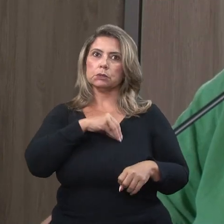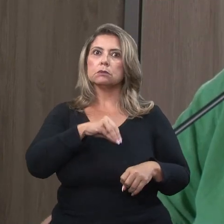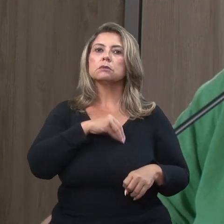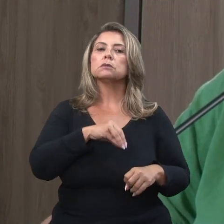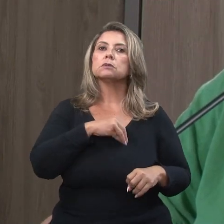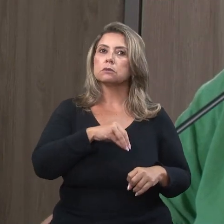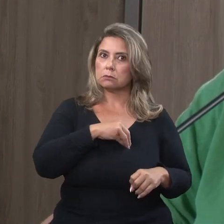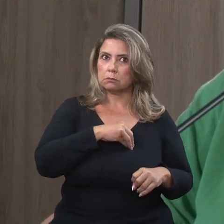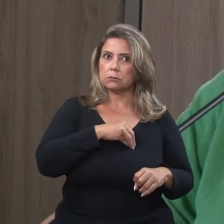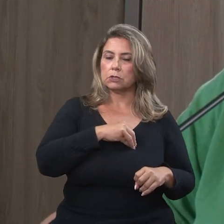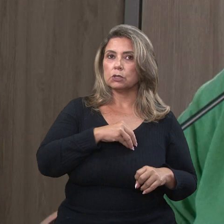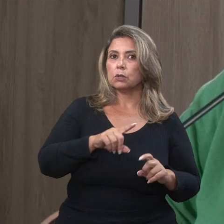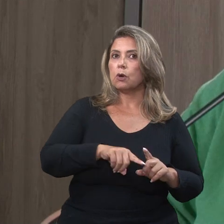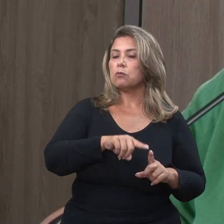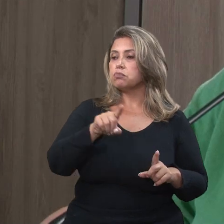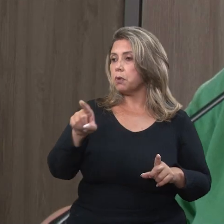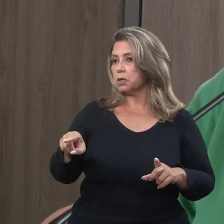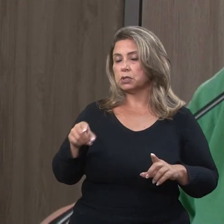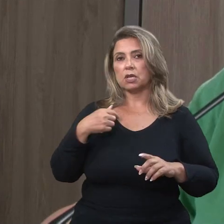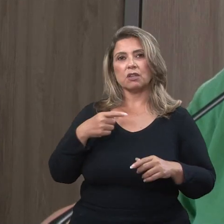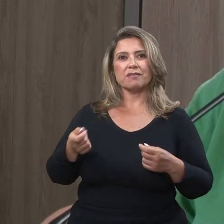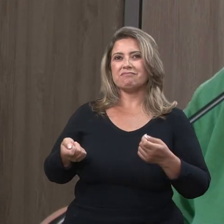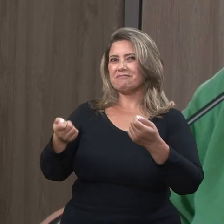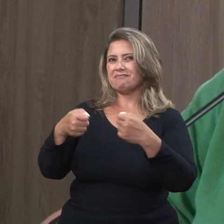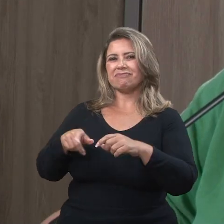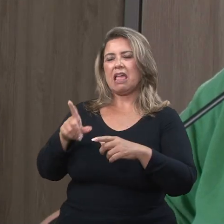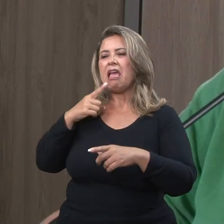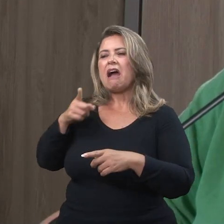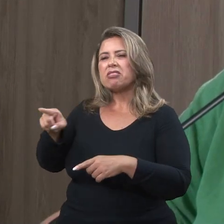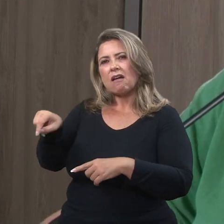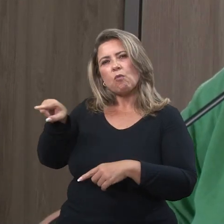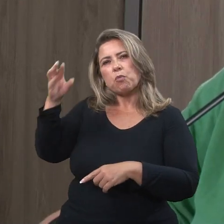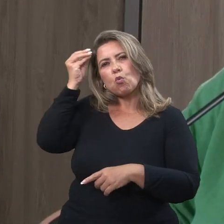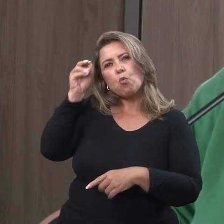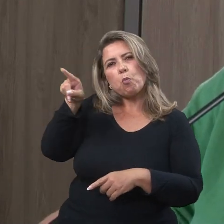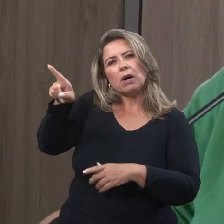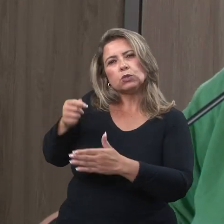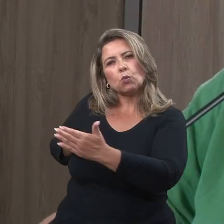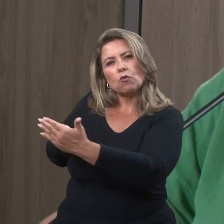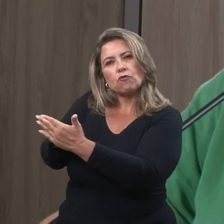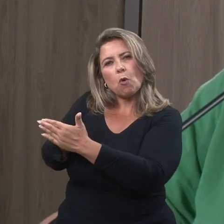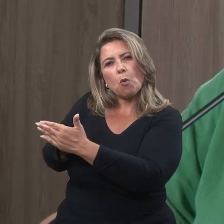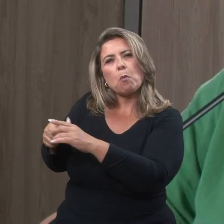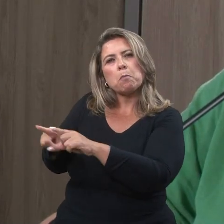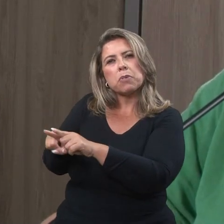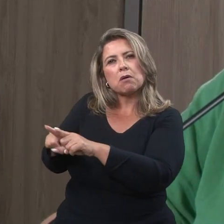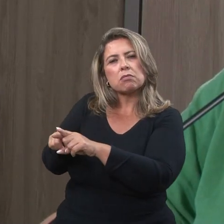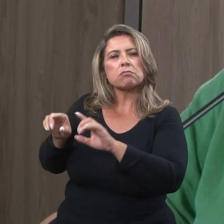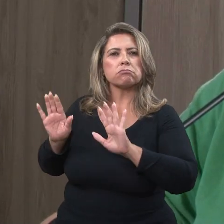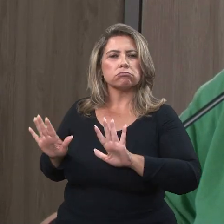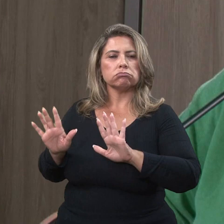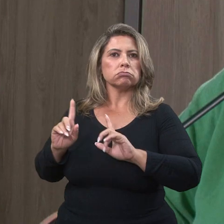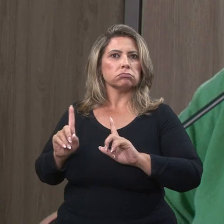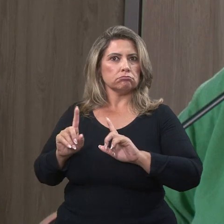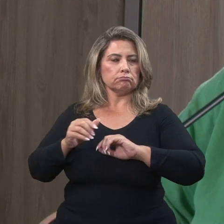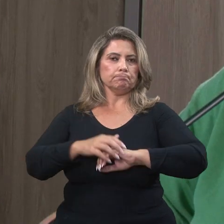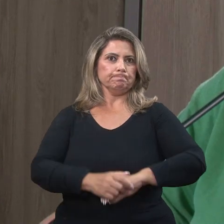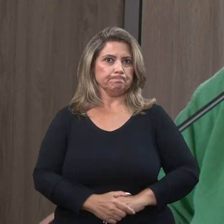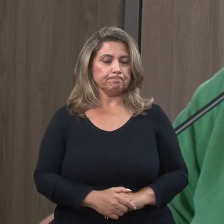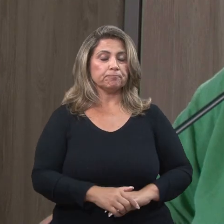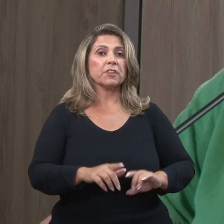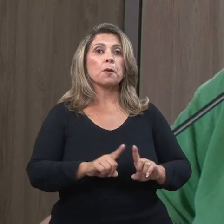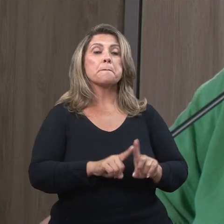a vítima acioná-lo na justiça comum para obter uma indenização. Já no caso do assédio sexual, é